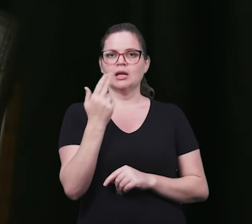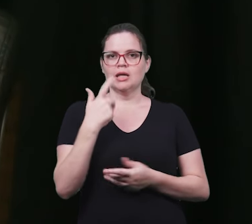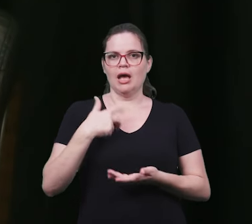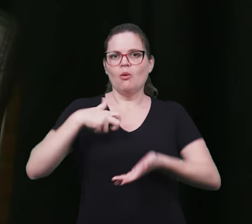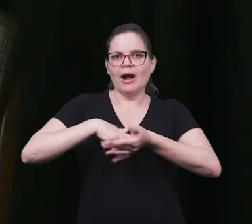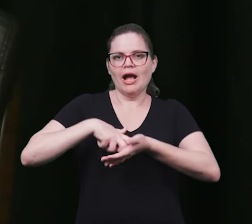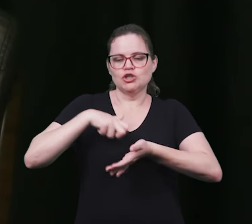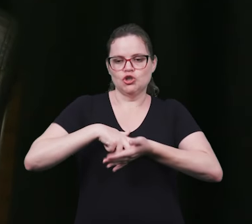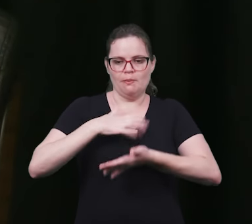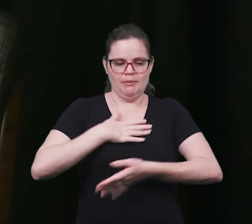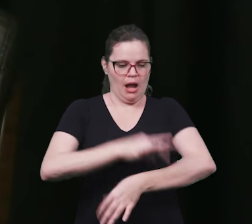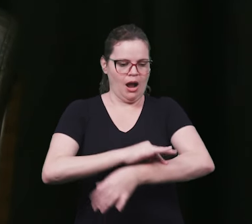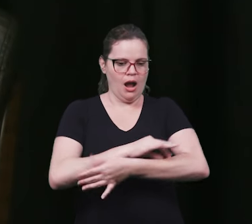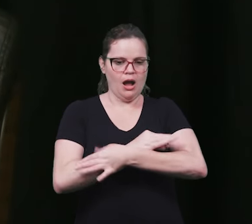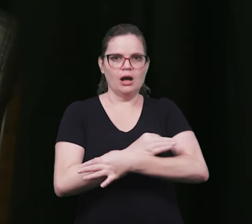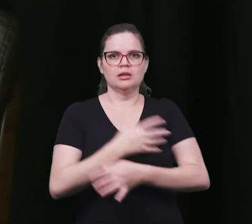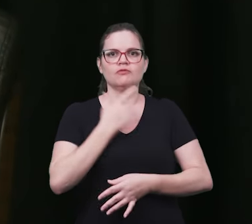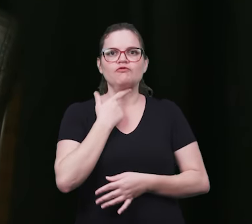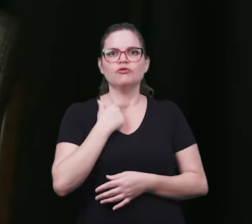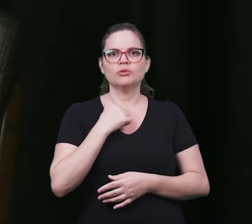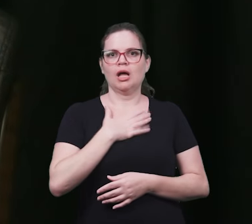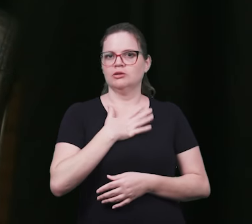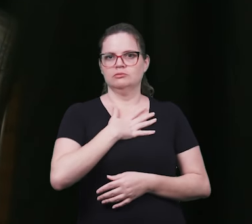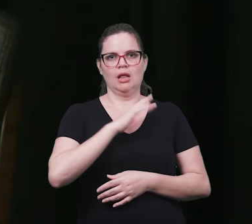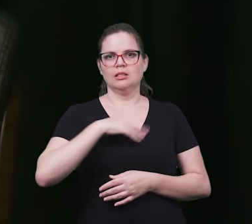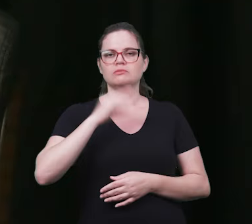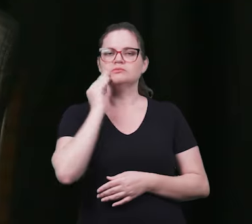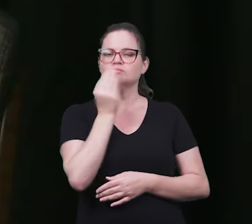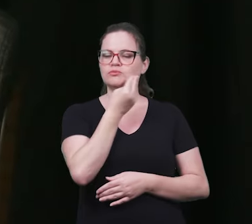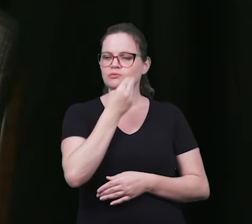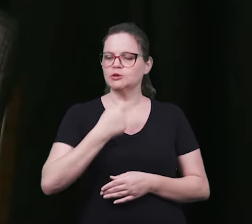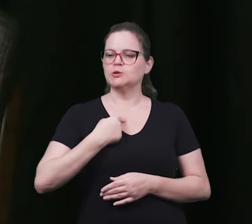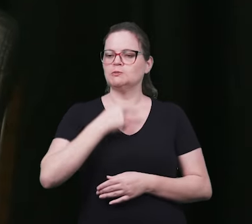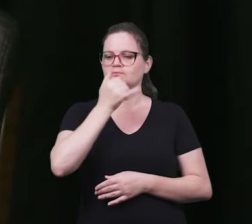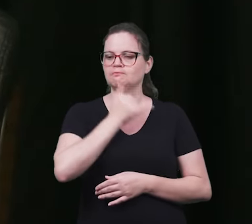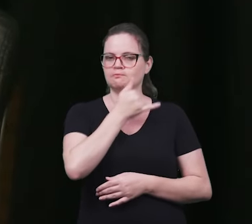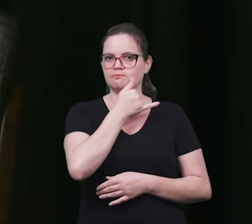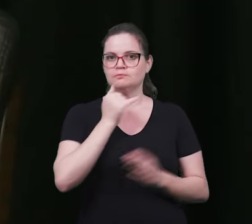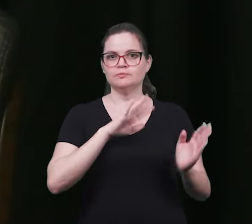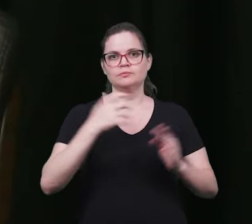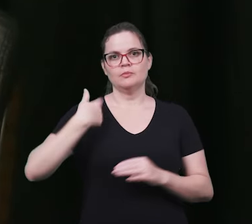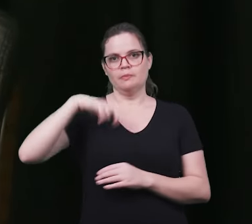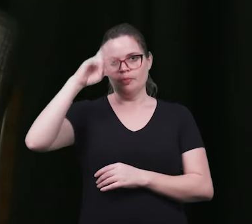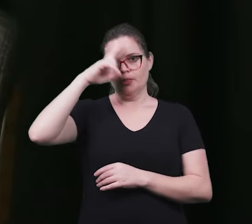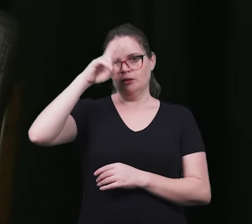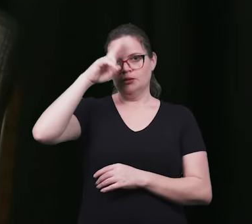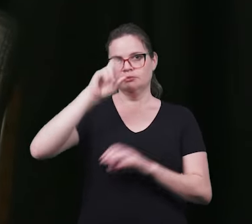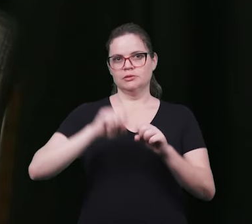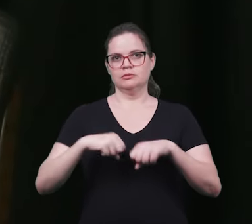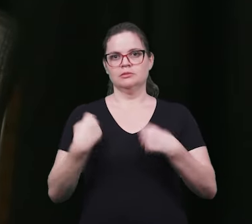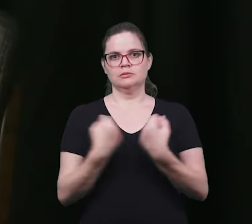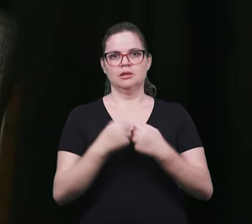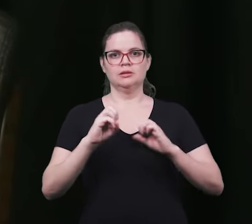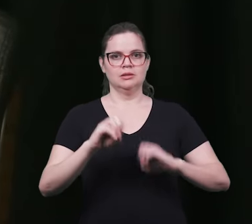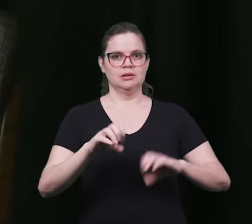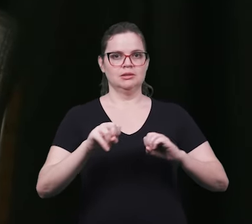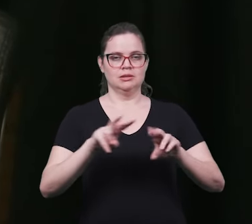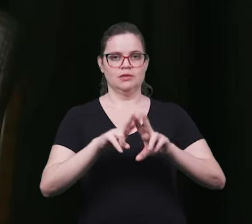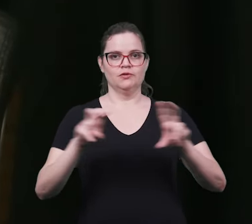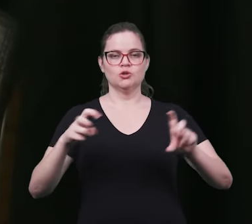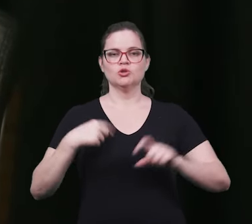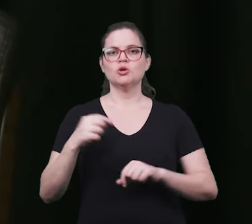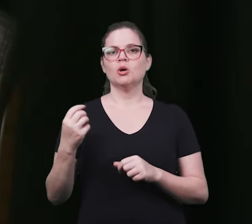lembro da experiência de um pastor, e ele, nos seminários, nos ensinava a respeito de